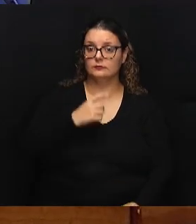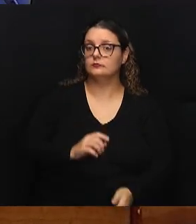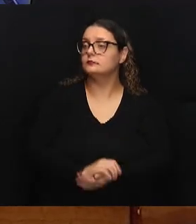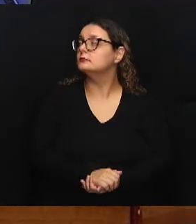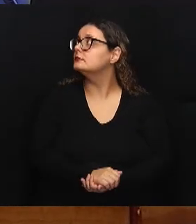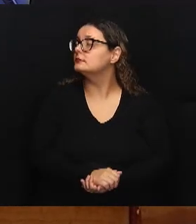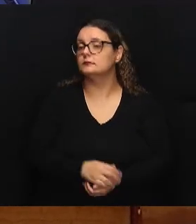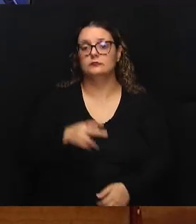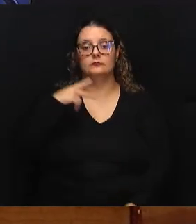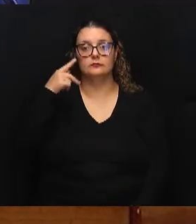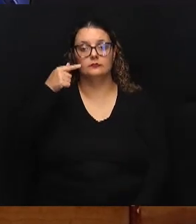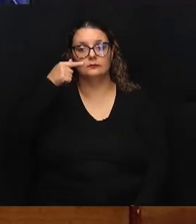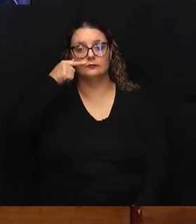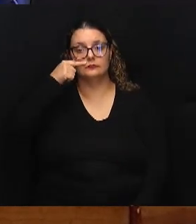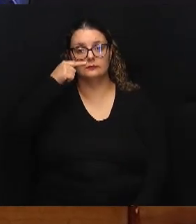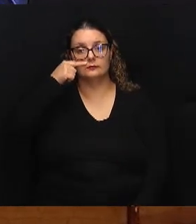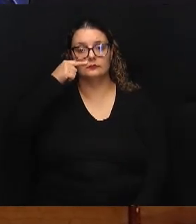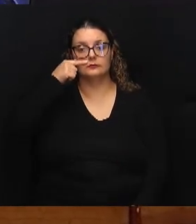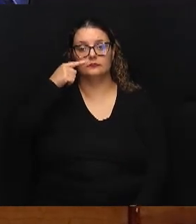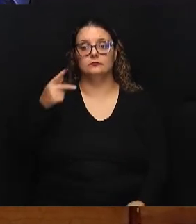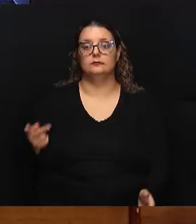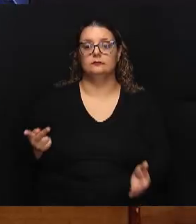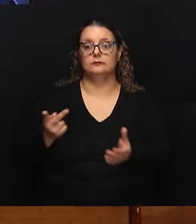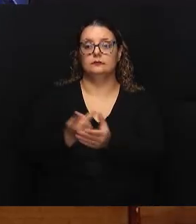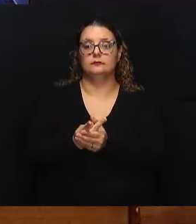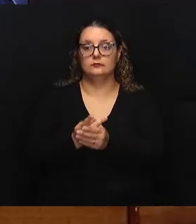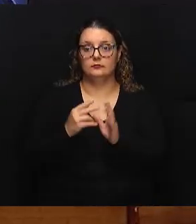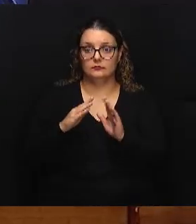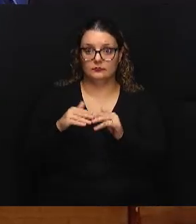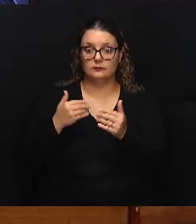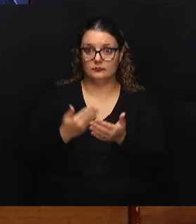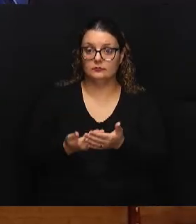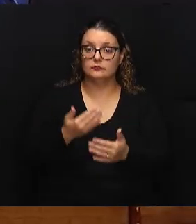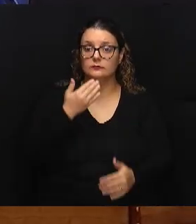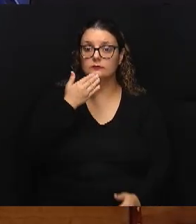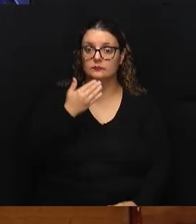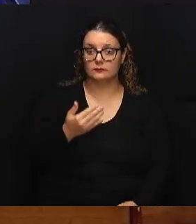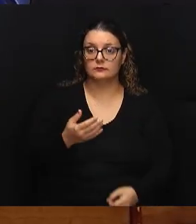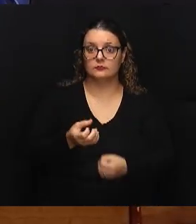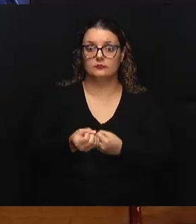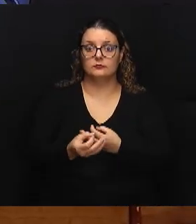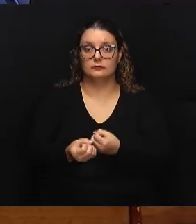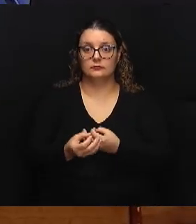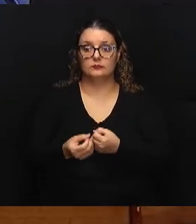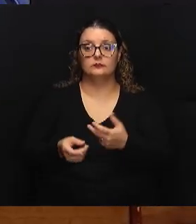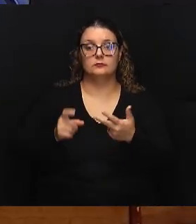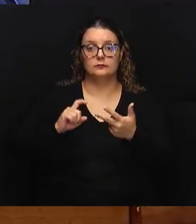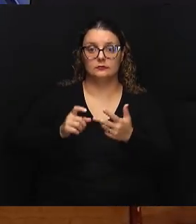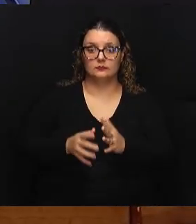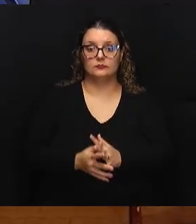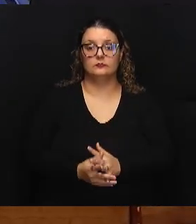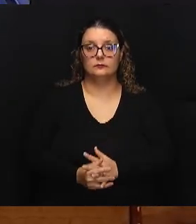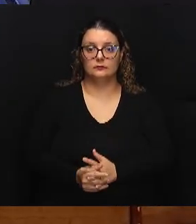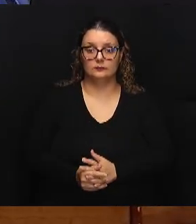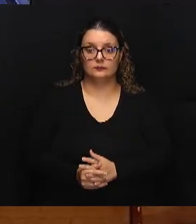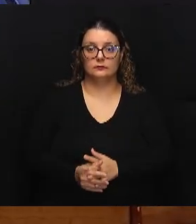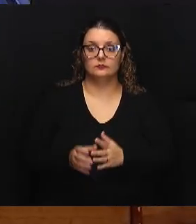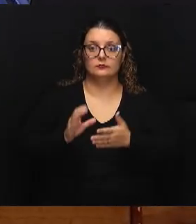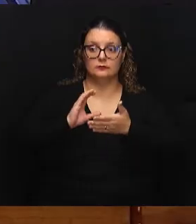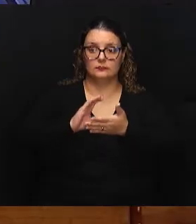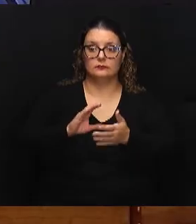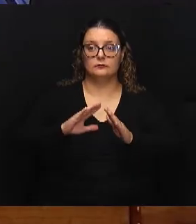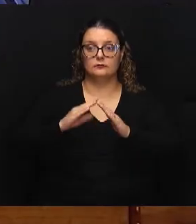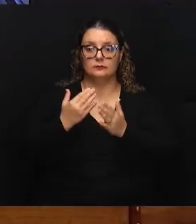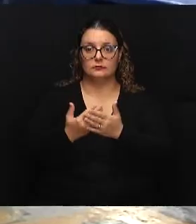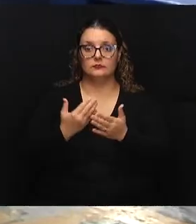O vereador Guilherme Teixeira protocolou um requerimento solicitando informações ao Executivo sobre o Conselho das Escolas